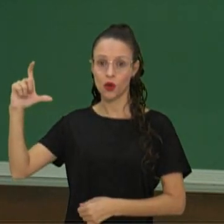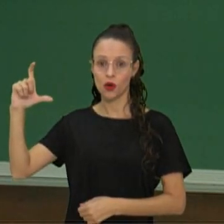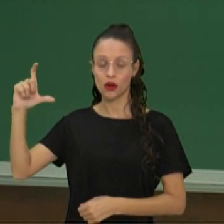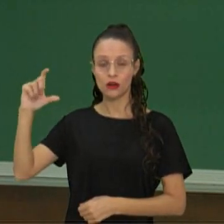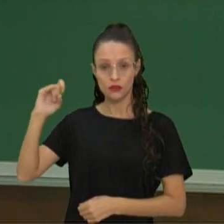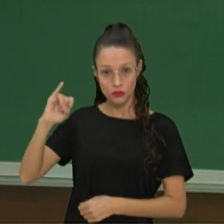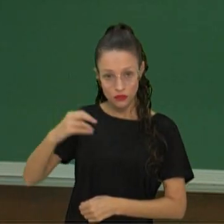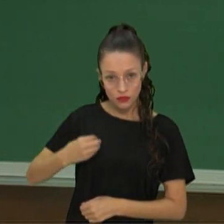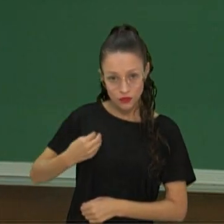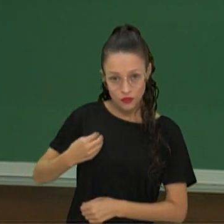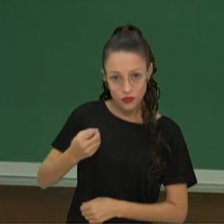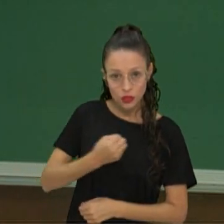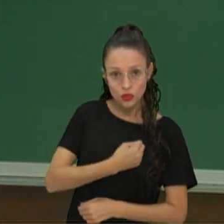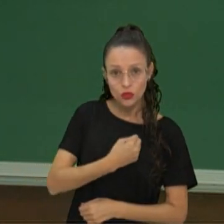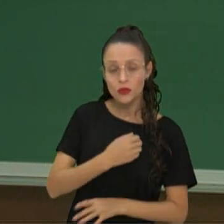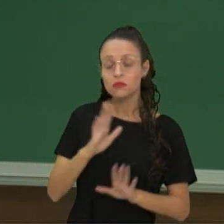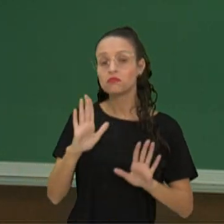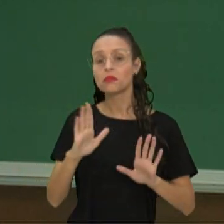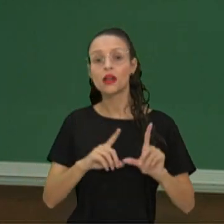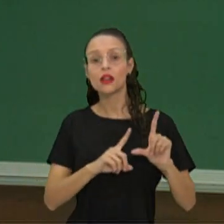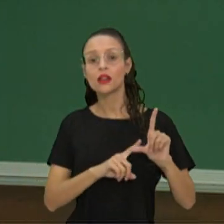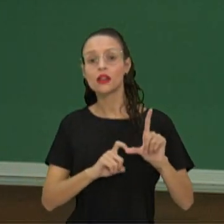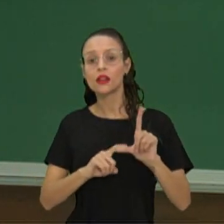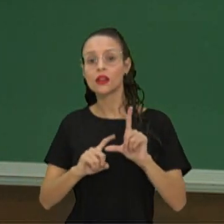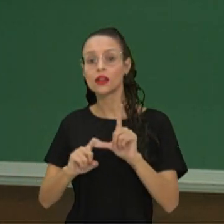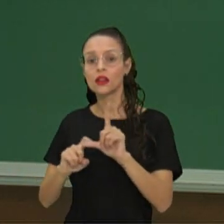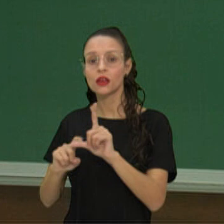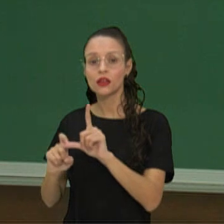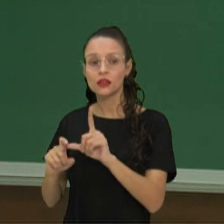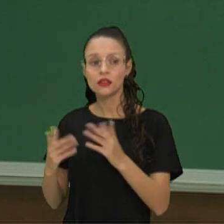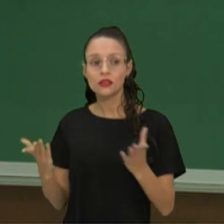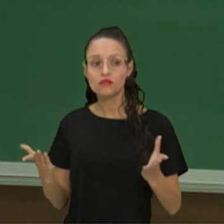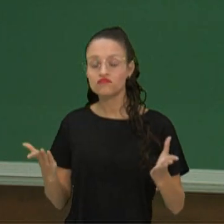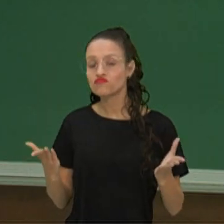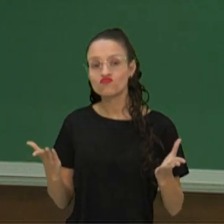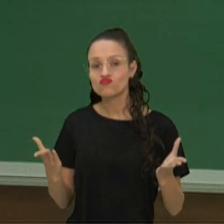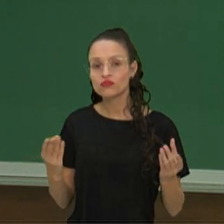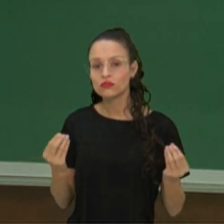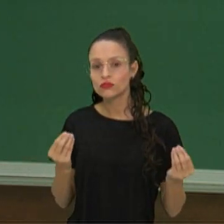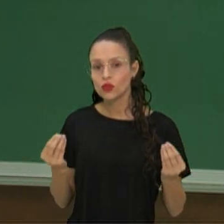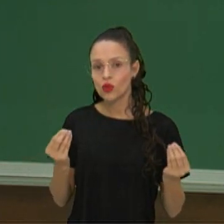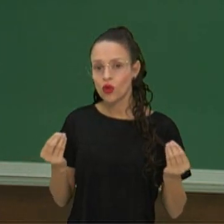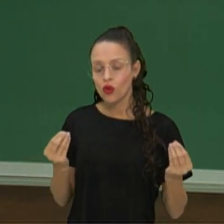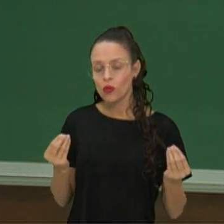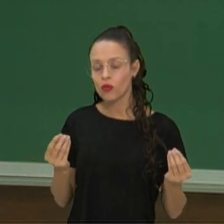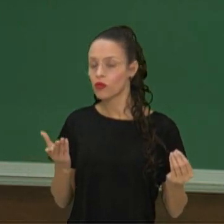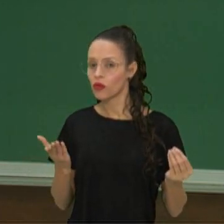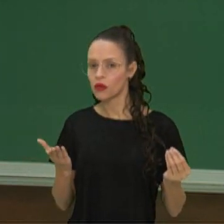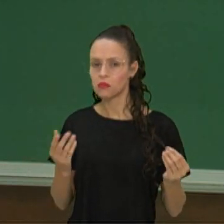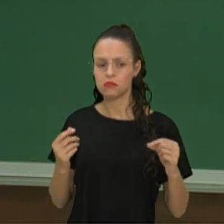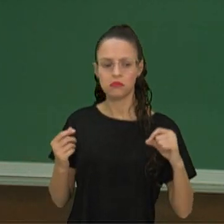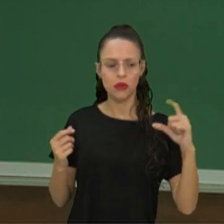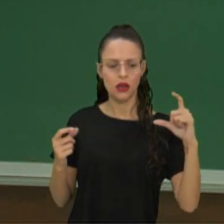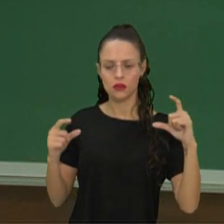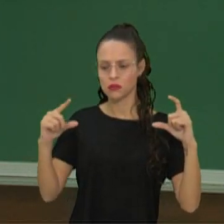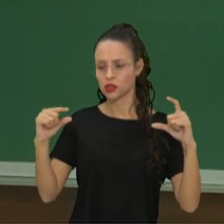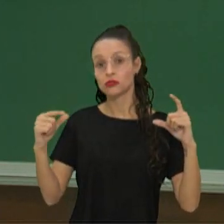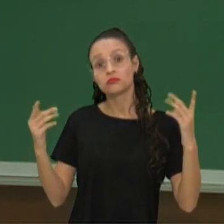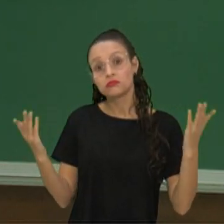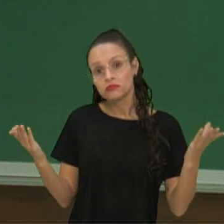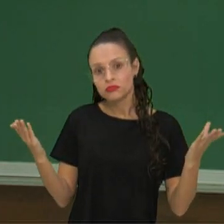forem números. Agora, como são expressões algébricas, como são polinômios, eu não tenho como dizer quem é o maior e quem é o menor.